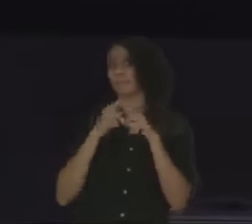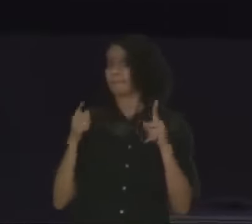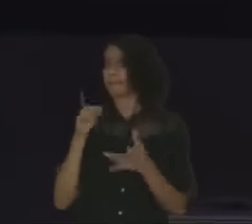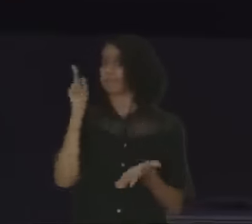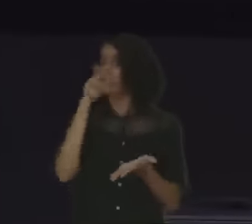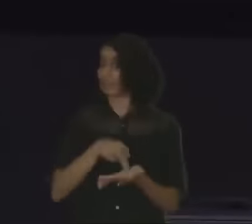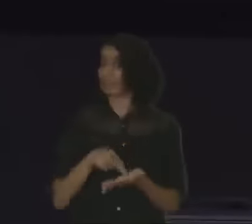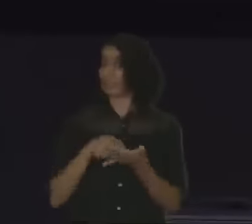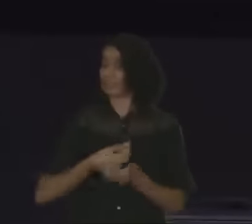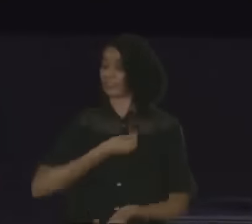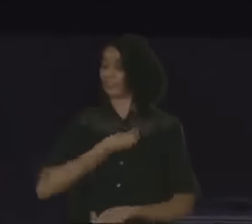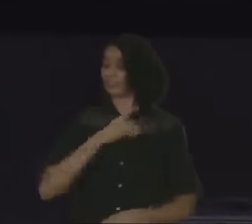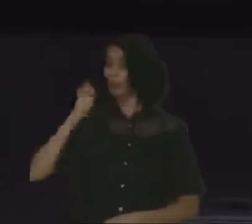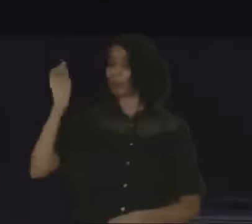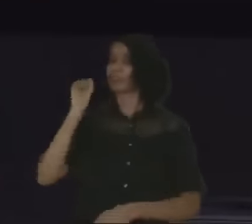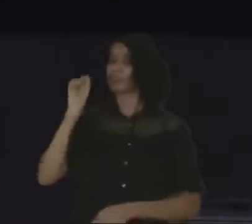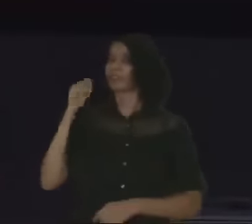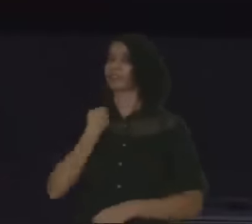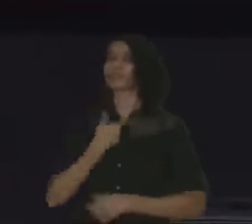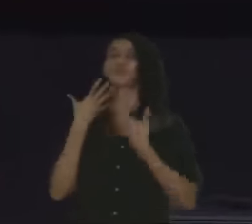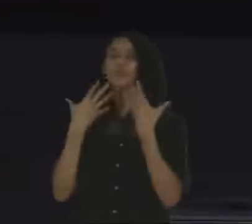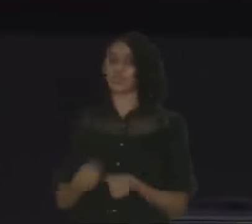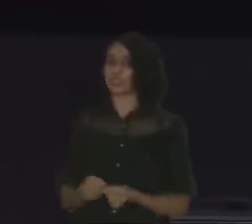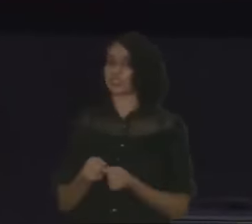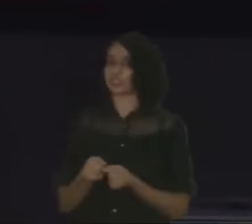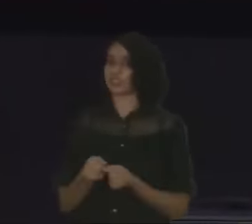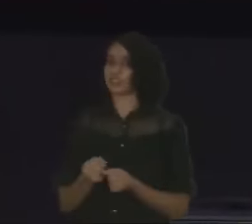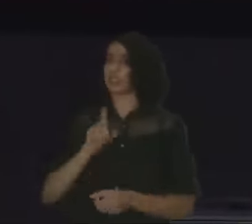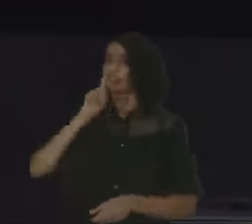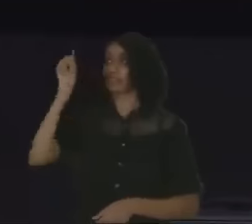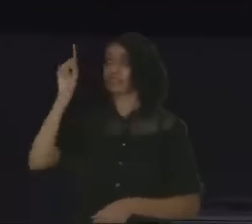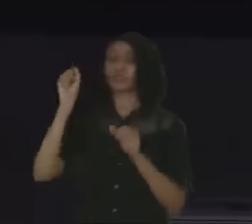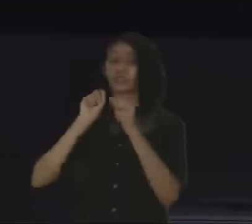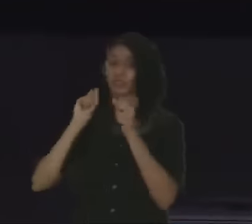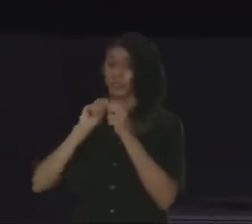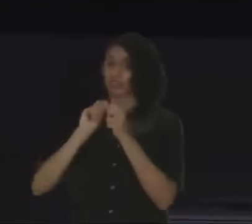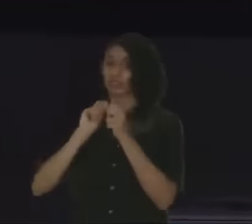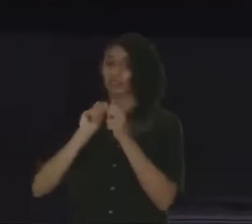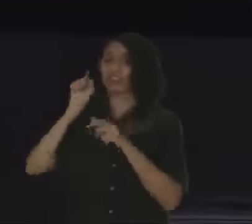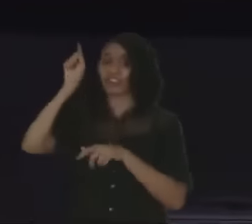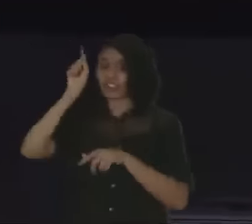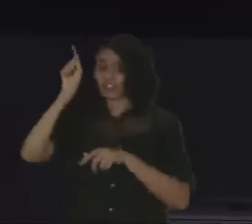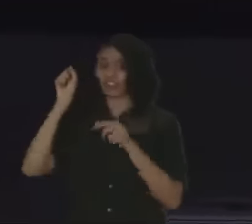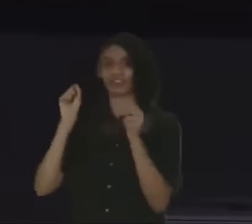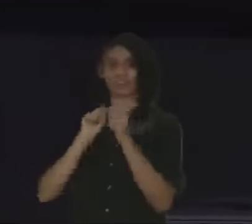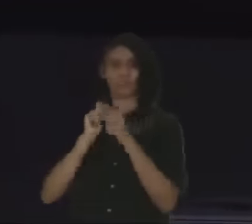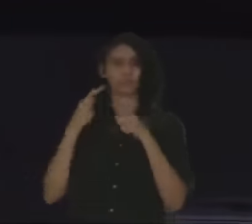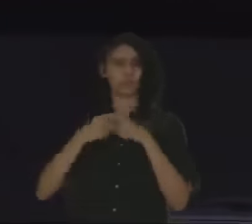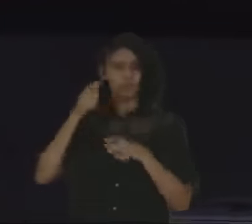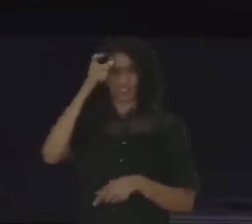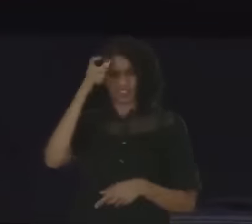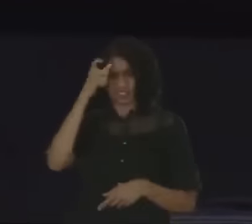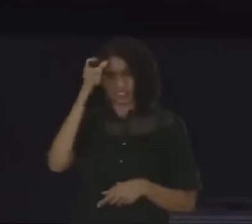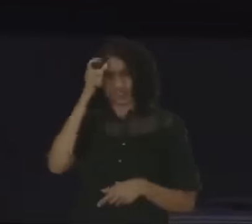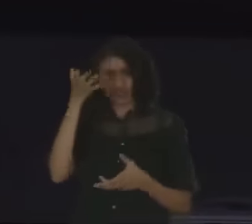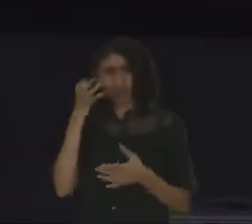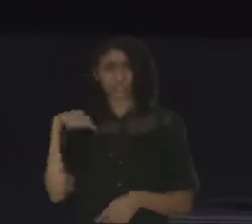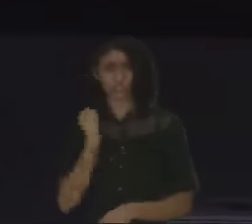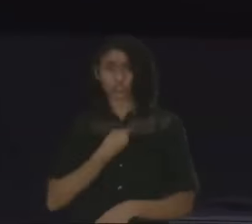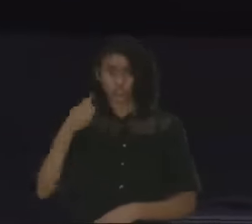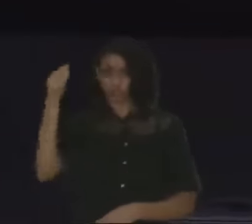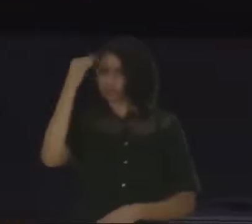na verdade vida com Deus é sobre aceitação é sobre o que ele faz porque porque o diabo vai trabalhar pesado para encontrar na minha mente